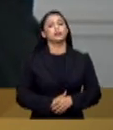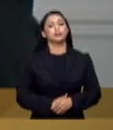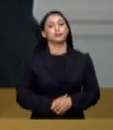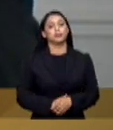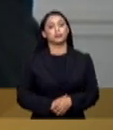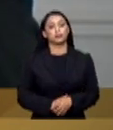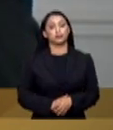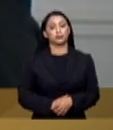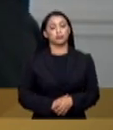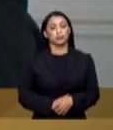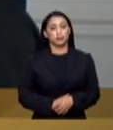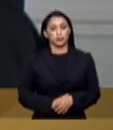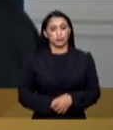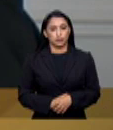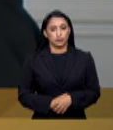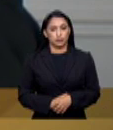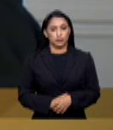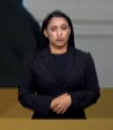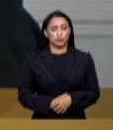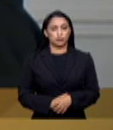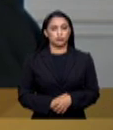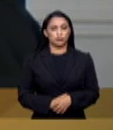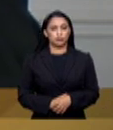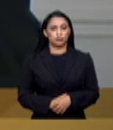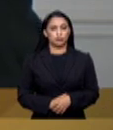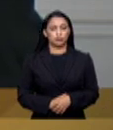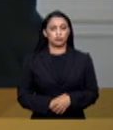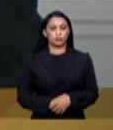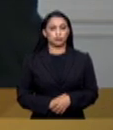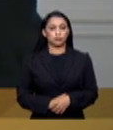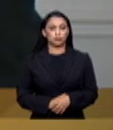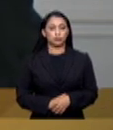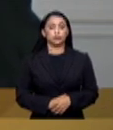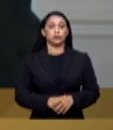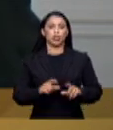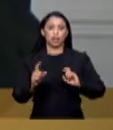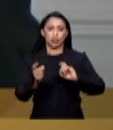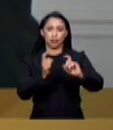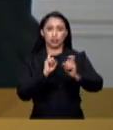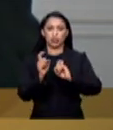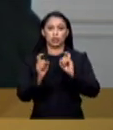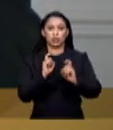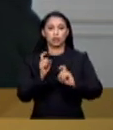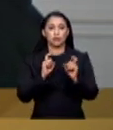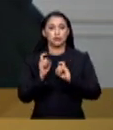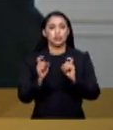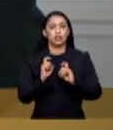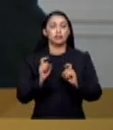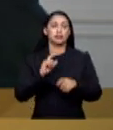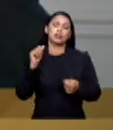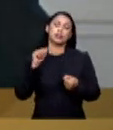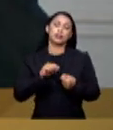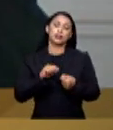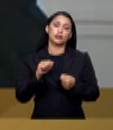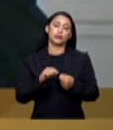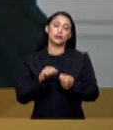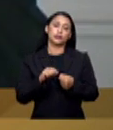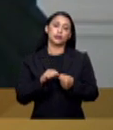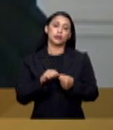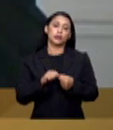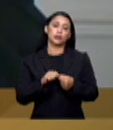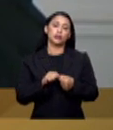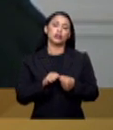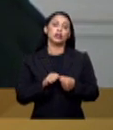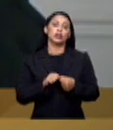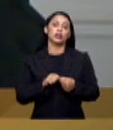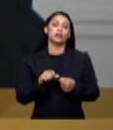o que é disciplinado é a questão dos atos de gestão de dirigentes. Atos de gestão dos